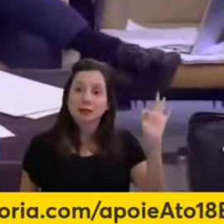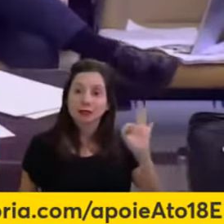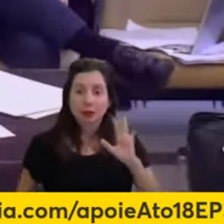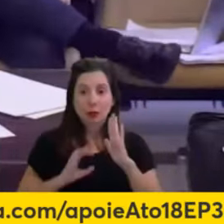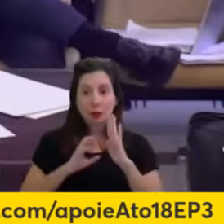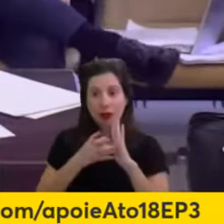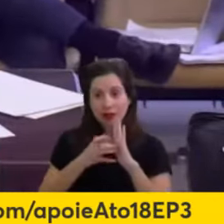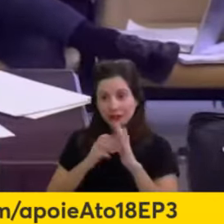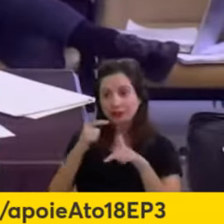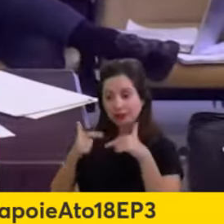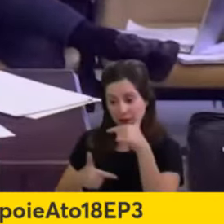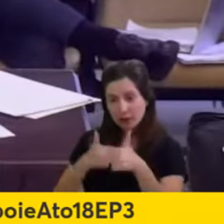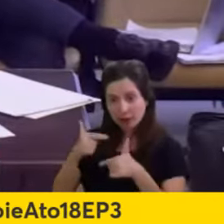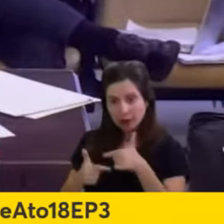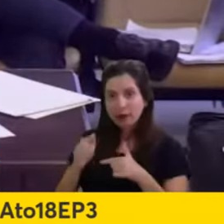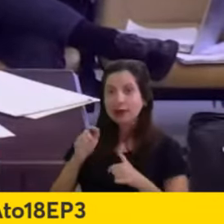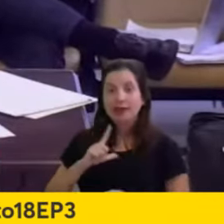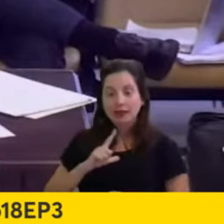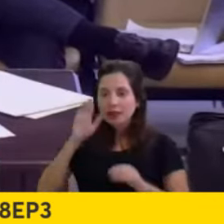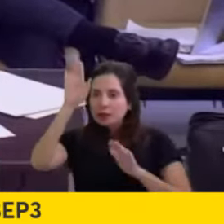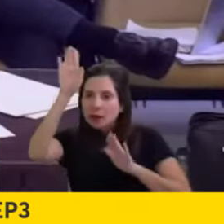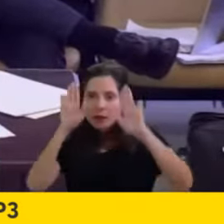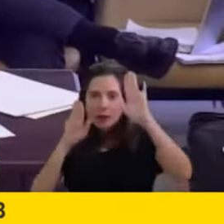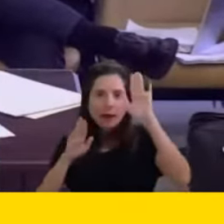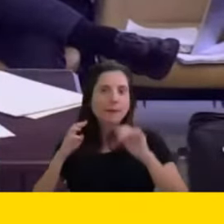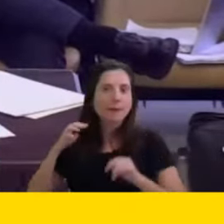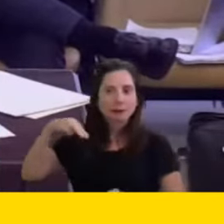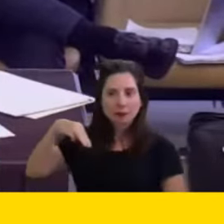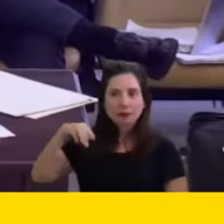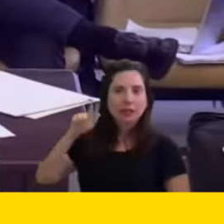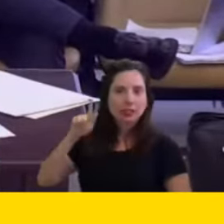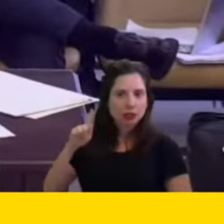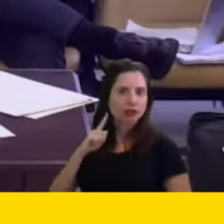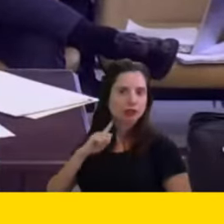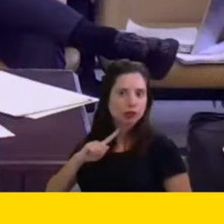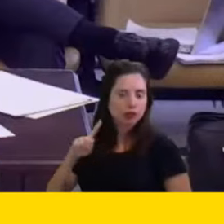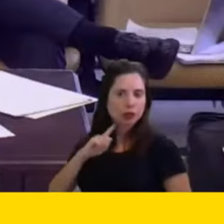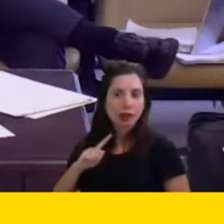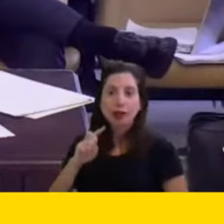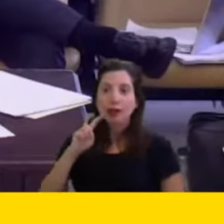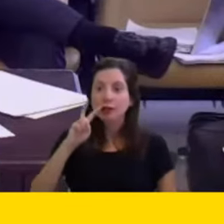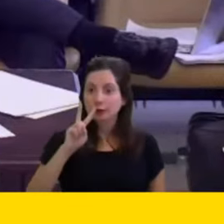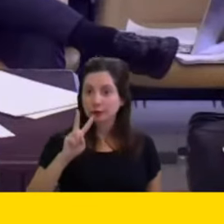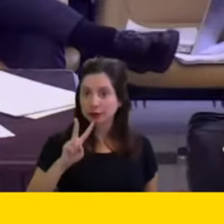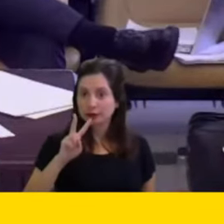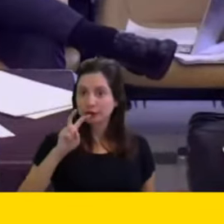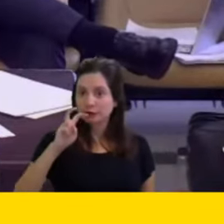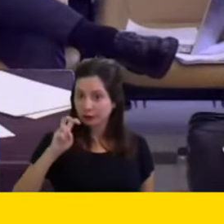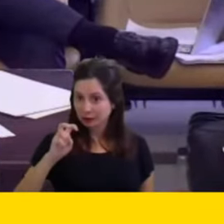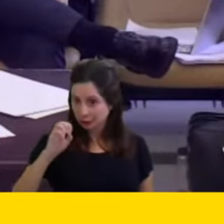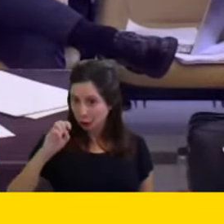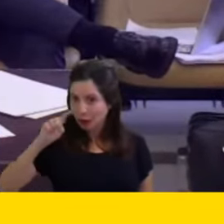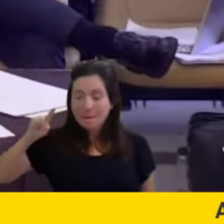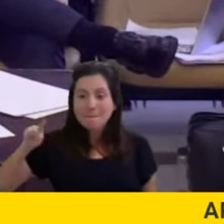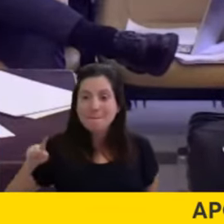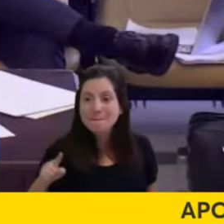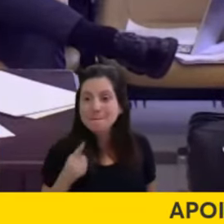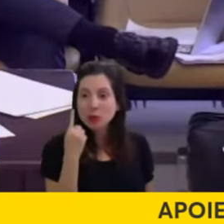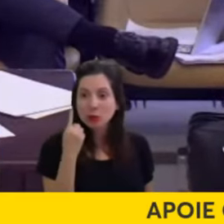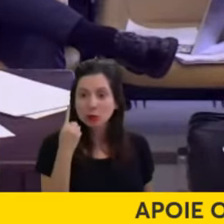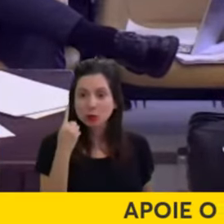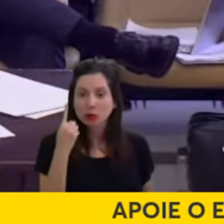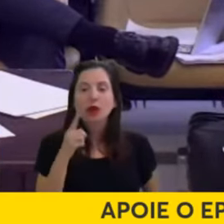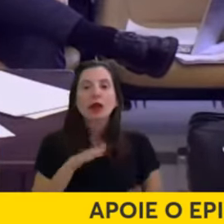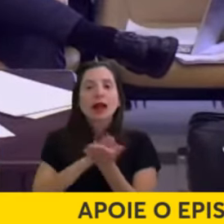trabalhadores teve um candidato ao Senado de Minas Gerais 2018 declarado inelegível por 250.000 gastos na